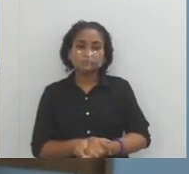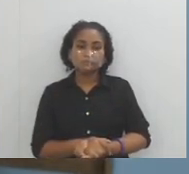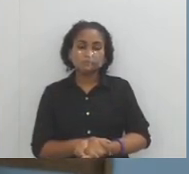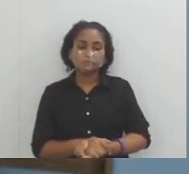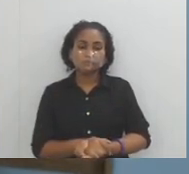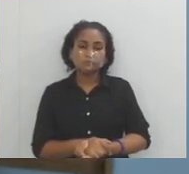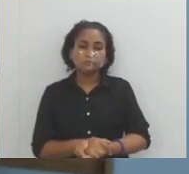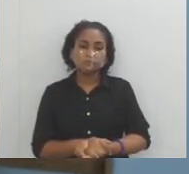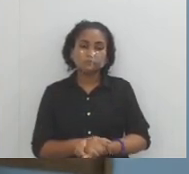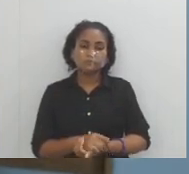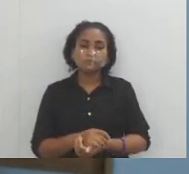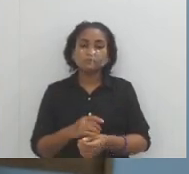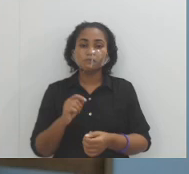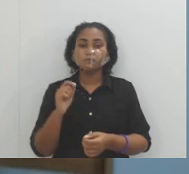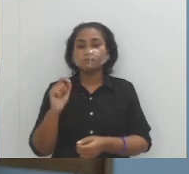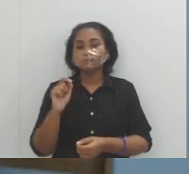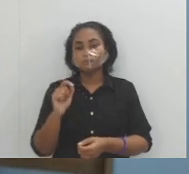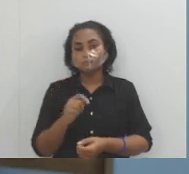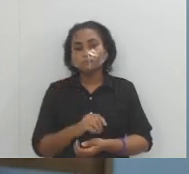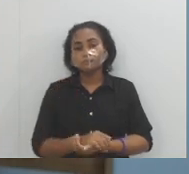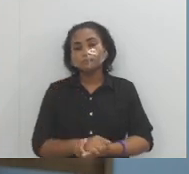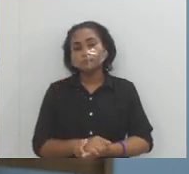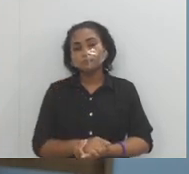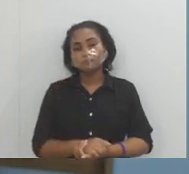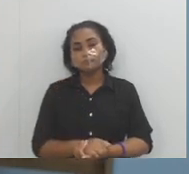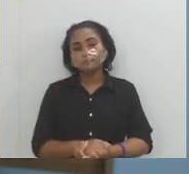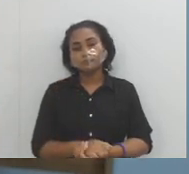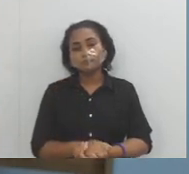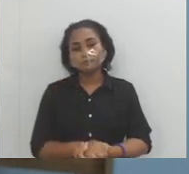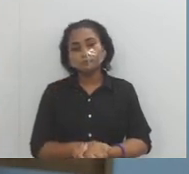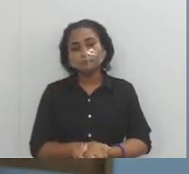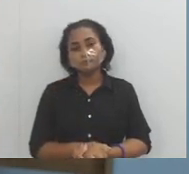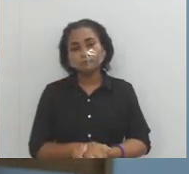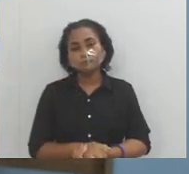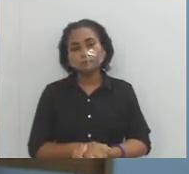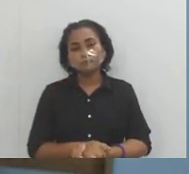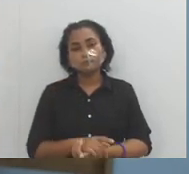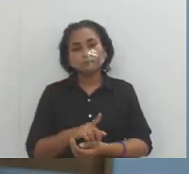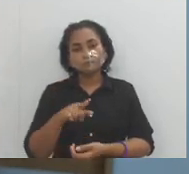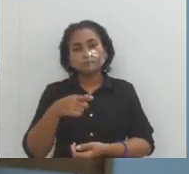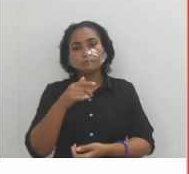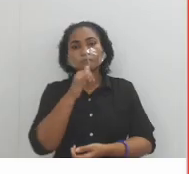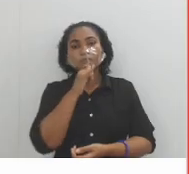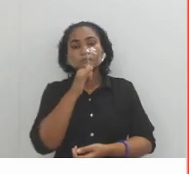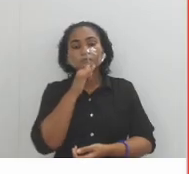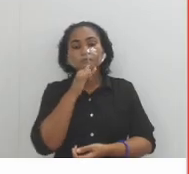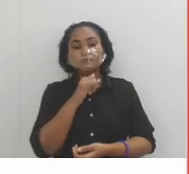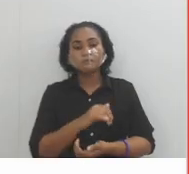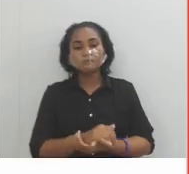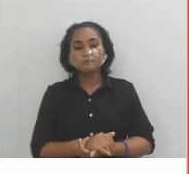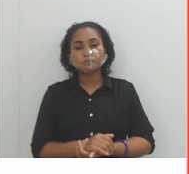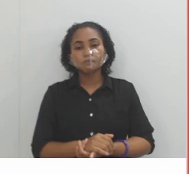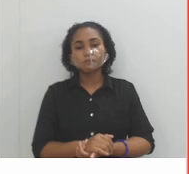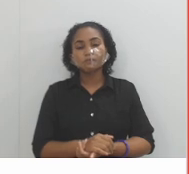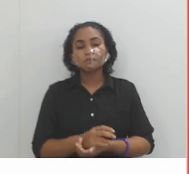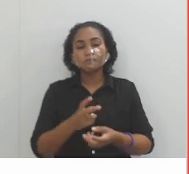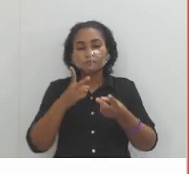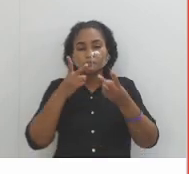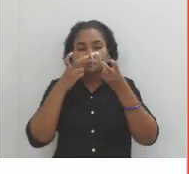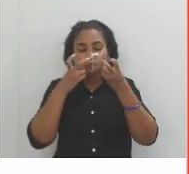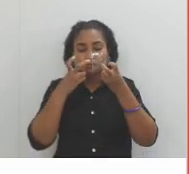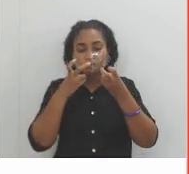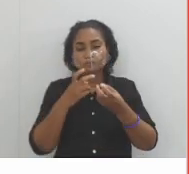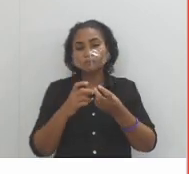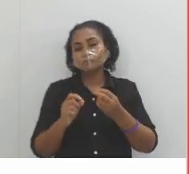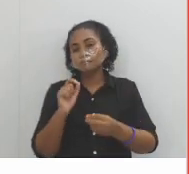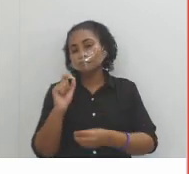Então, o que consiste em. Tem que ter isso em mente. Um outro exemplo, que aí eu quero que vocês